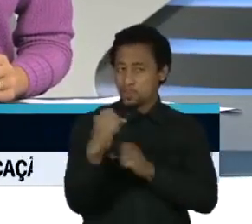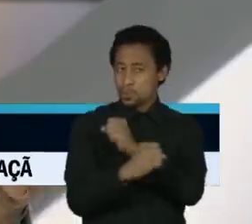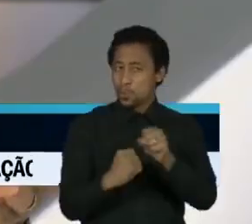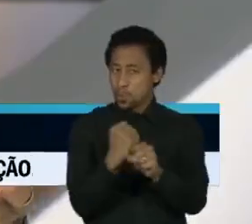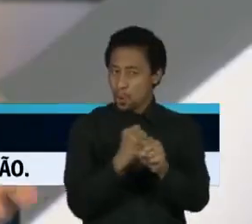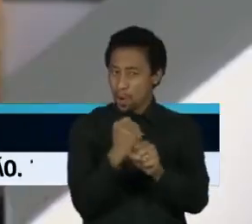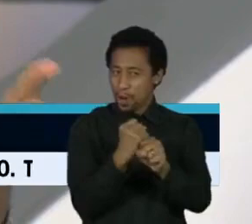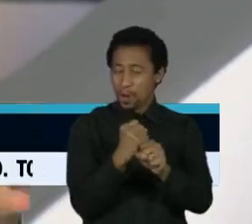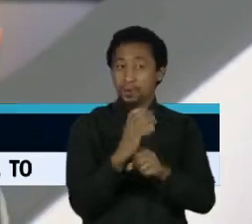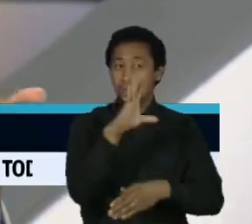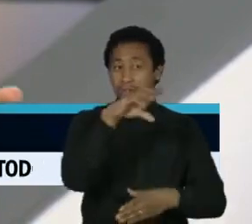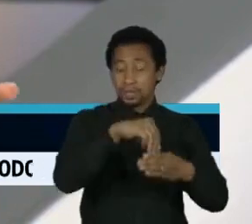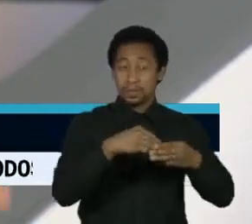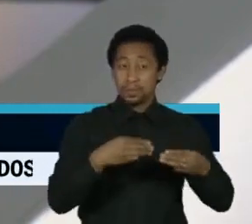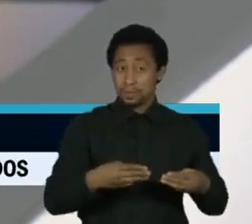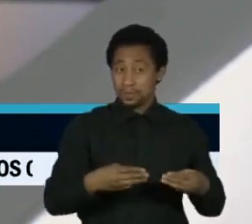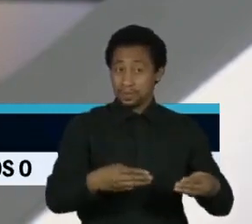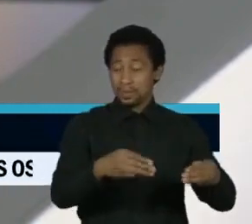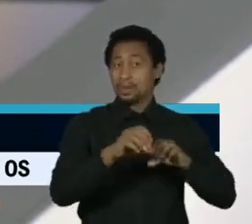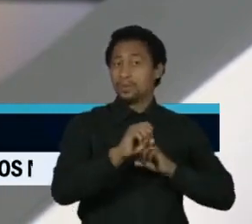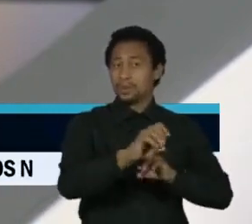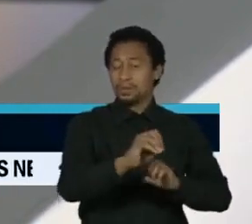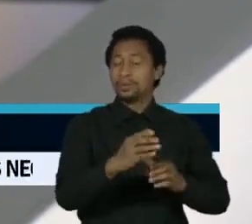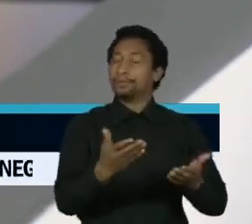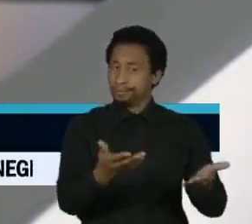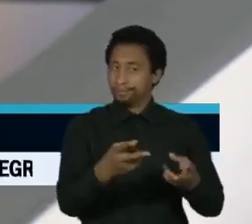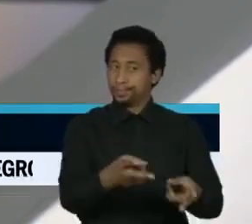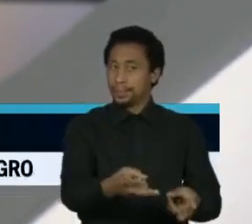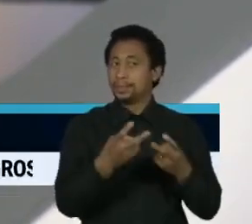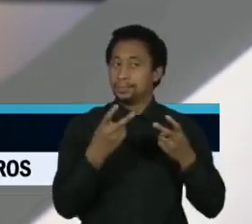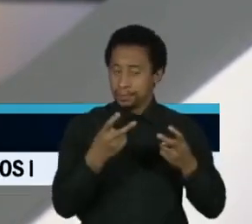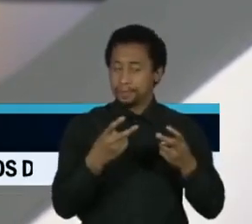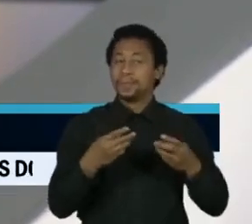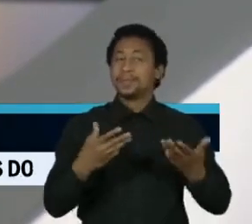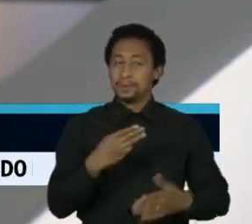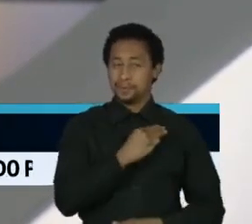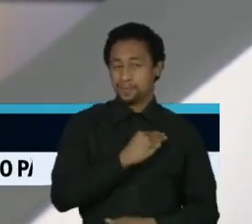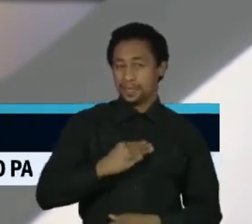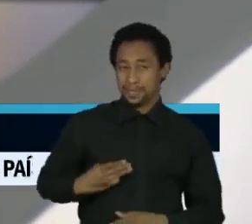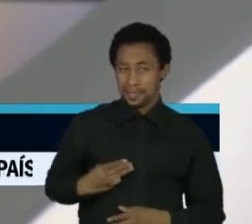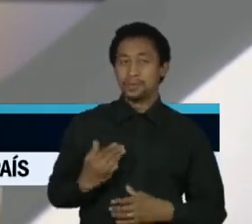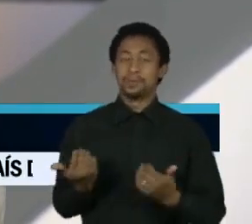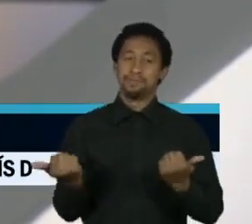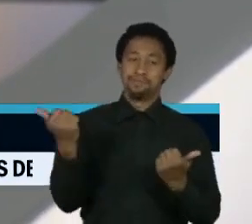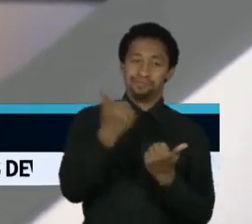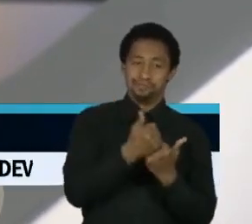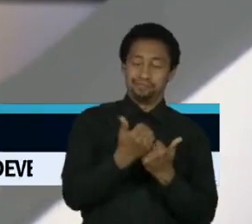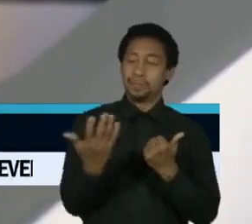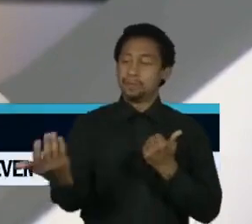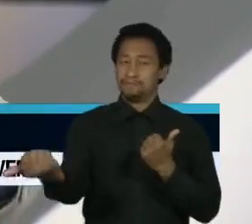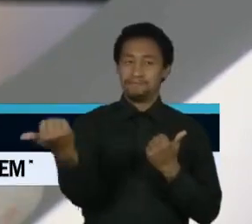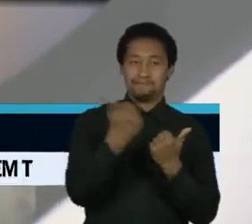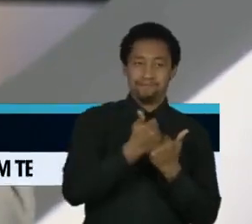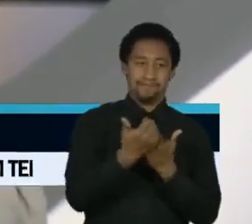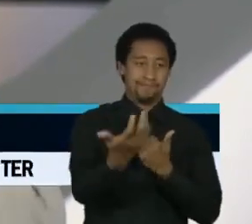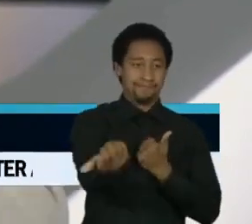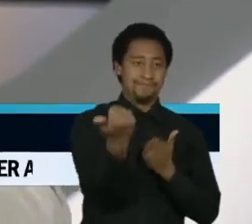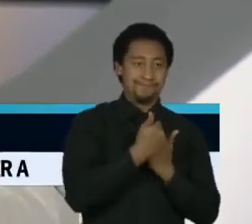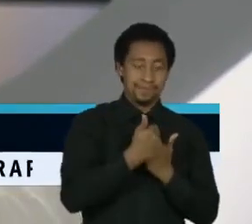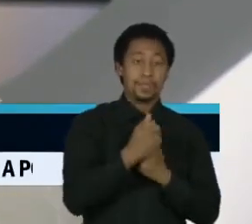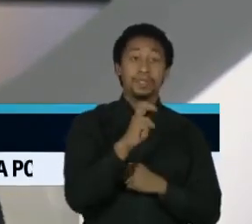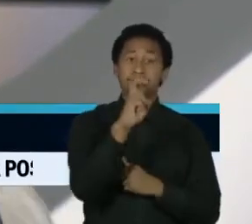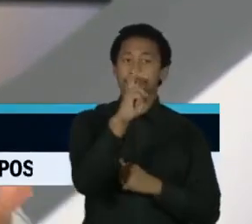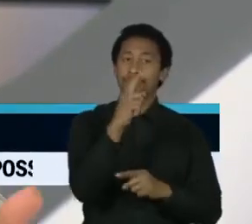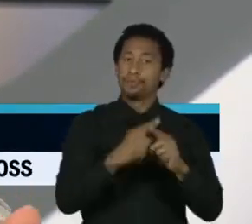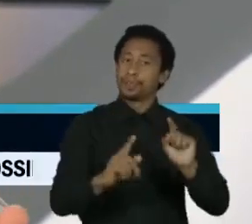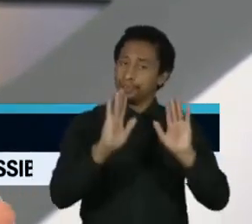nós trocamos 5 ministros da educação em 3 anos e meio, nós temos um MEC que, mesmo agora, quando a gente imaginava que ele ia liderar